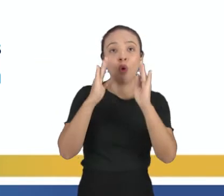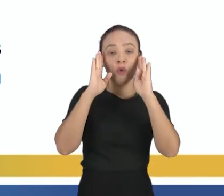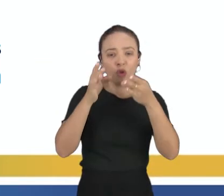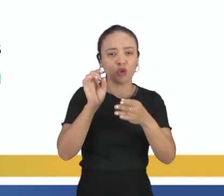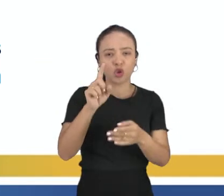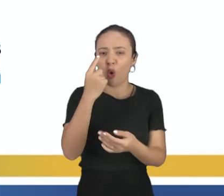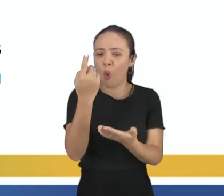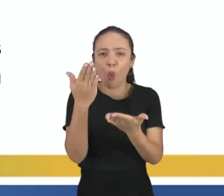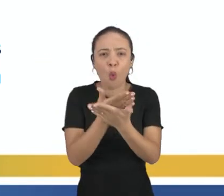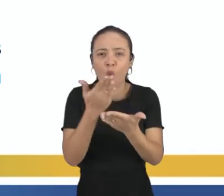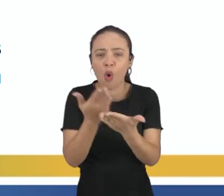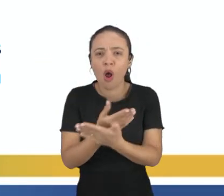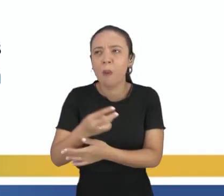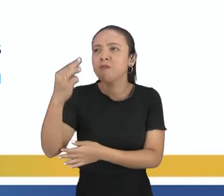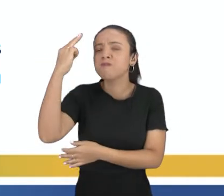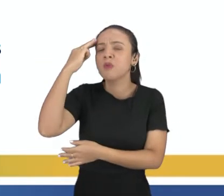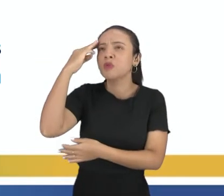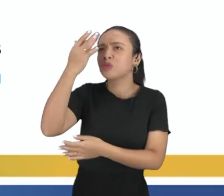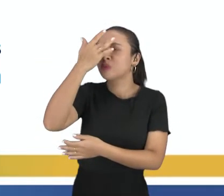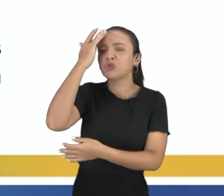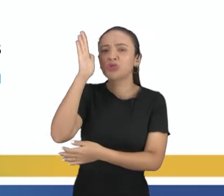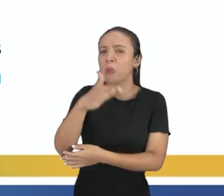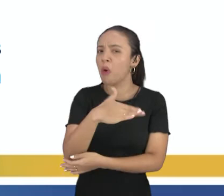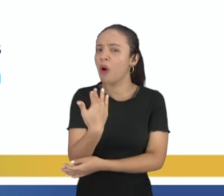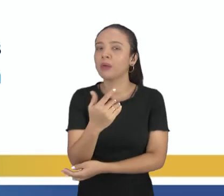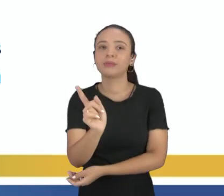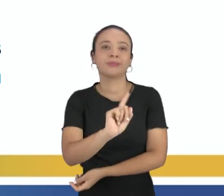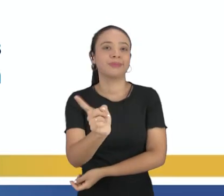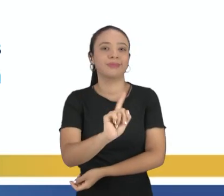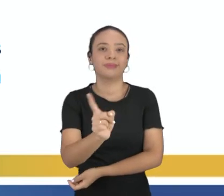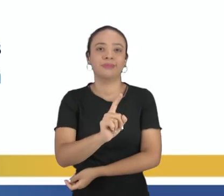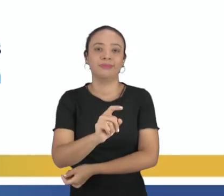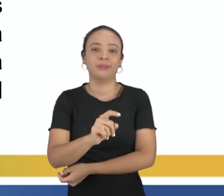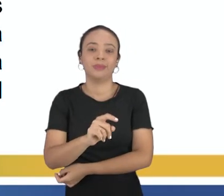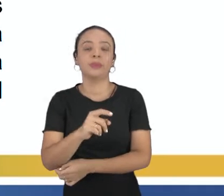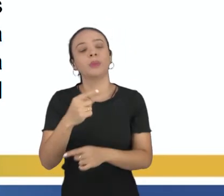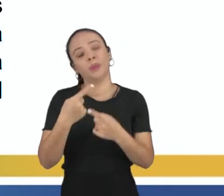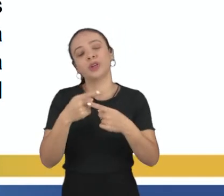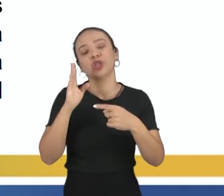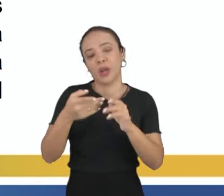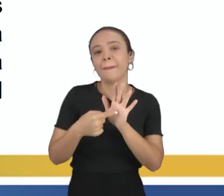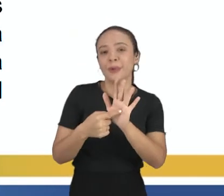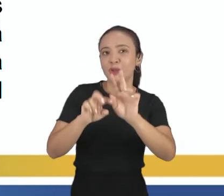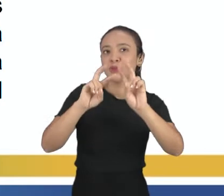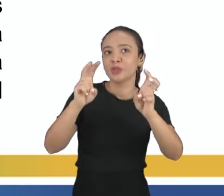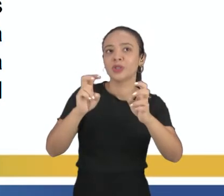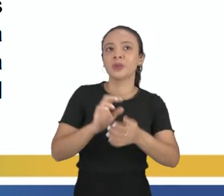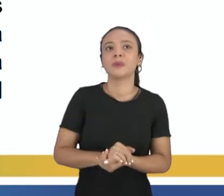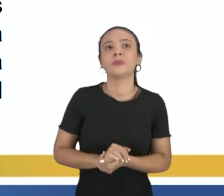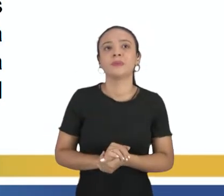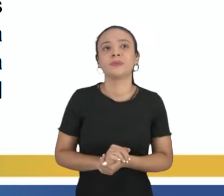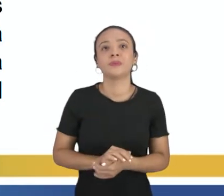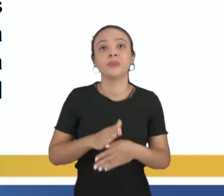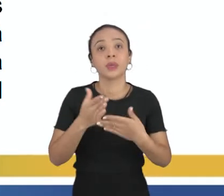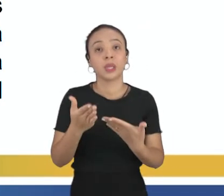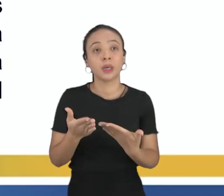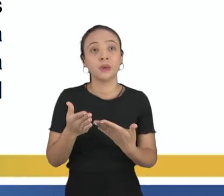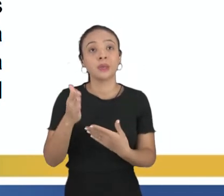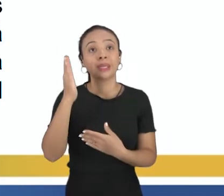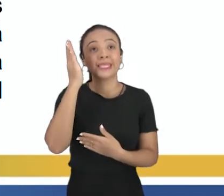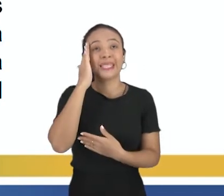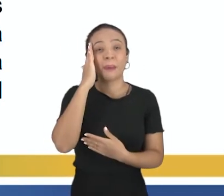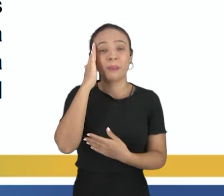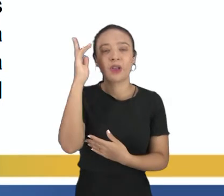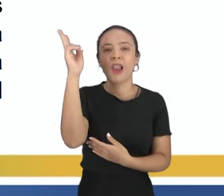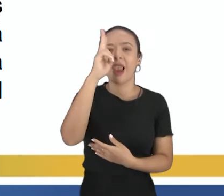a um livro de memórias de alguém após sua morte, como o título explicita. Ao nos conectarmos